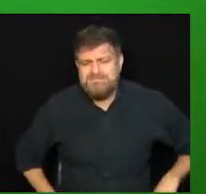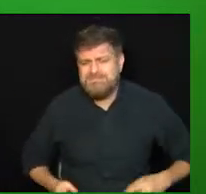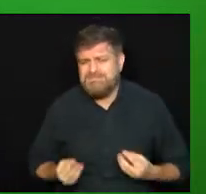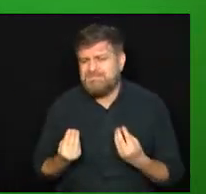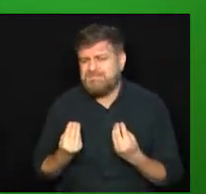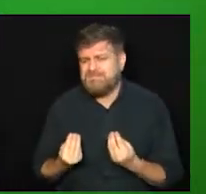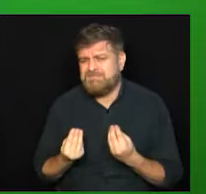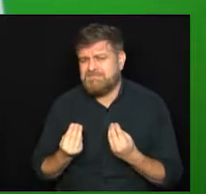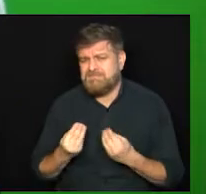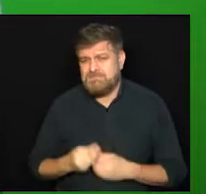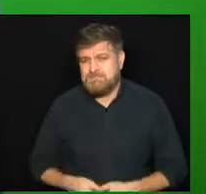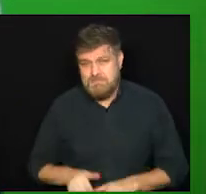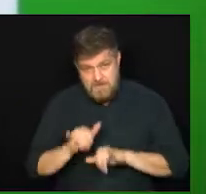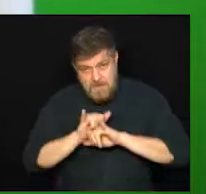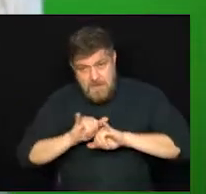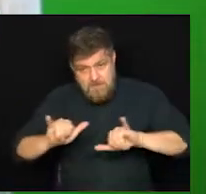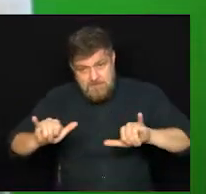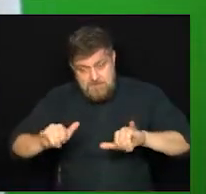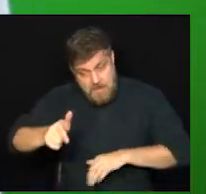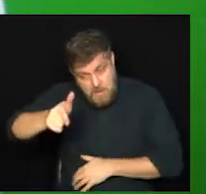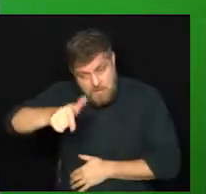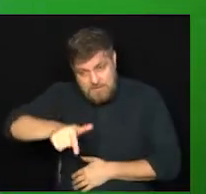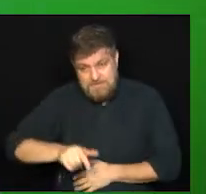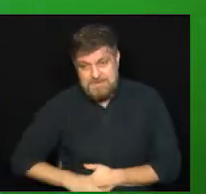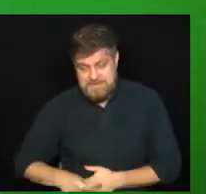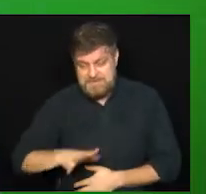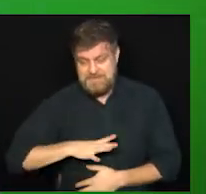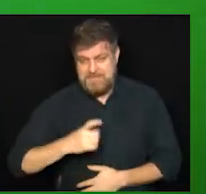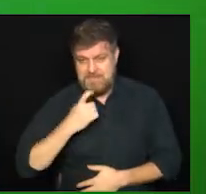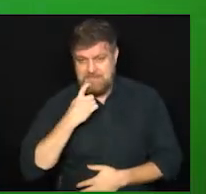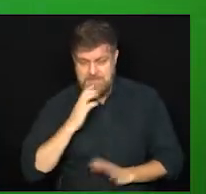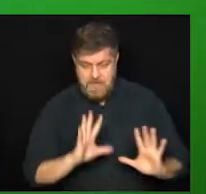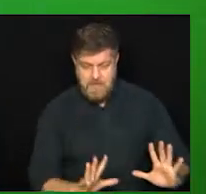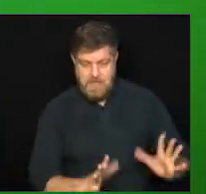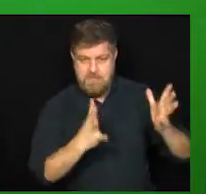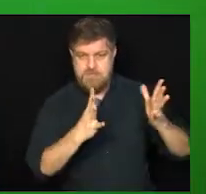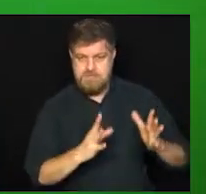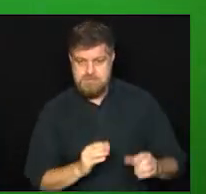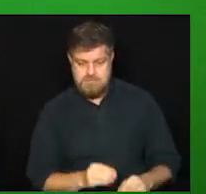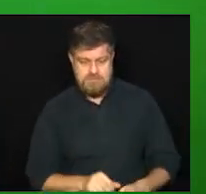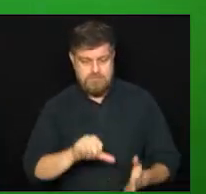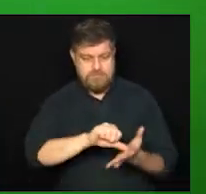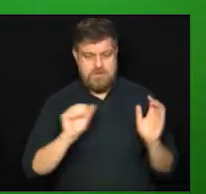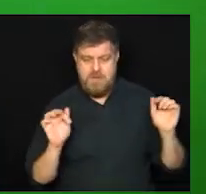Eu vou repetir isso, hein? Para fazer evento em Campinas agora, você tem que pagar antecipado.